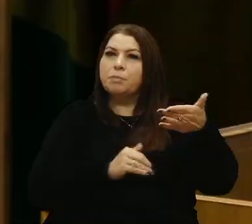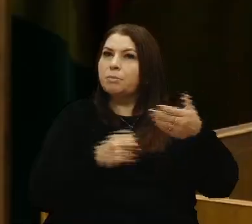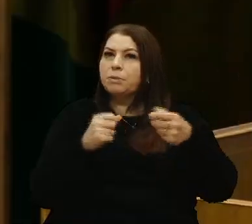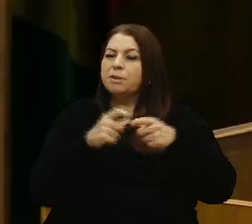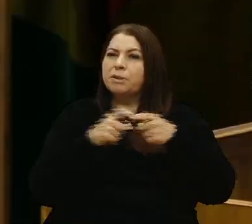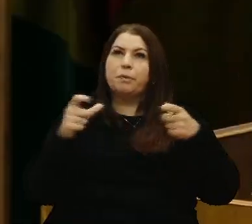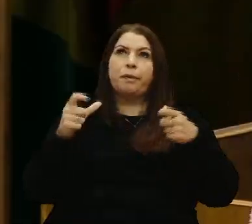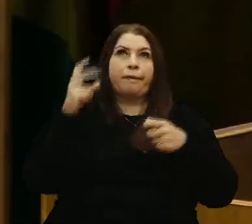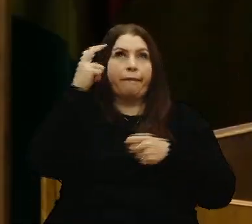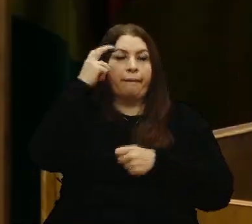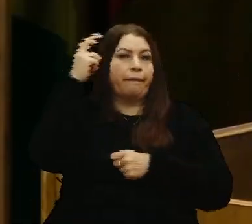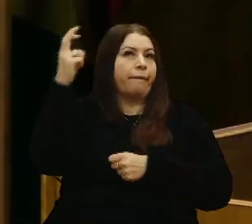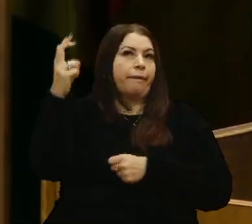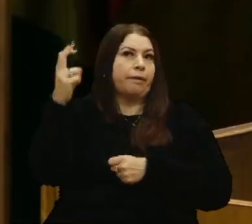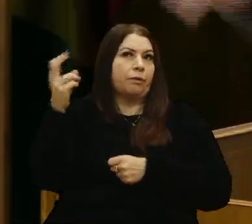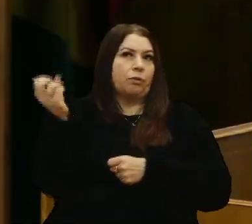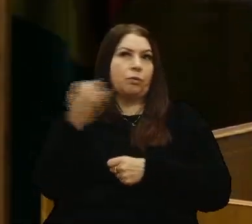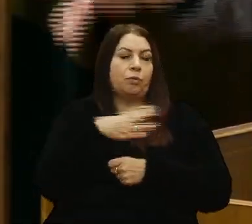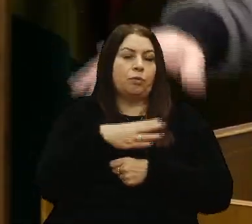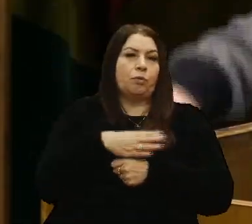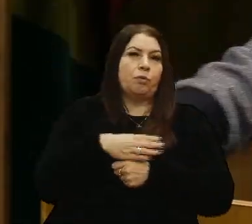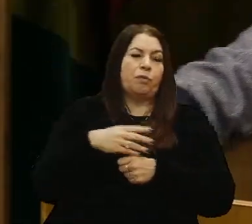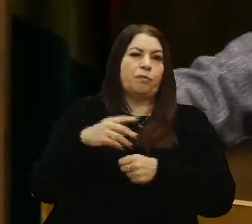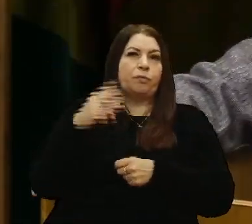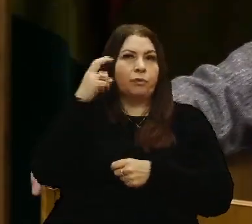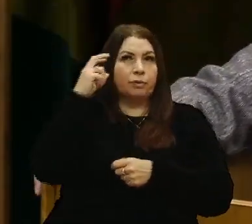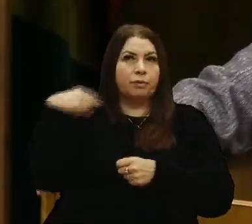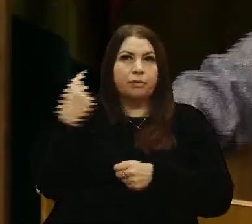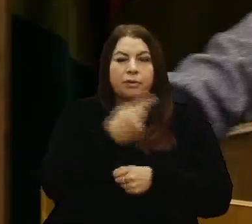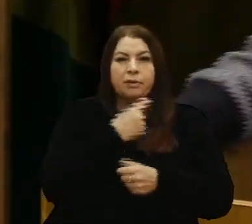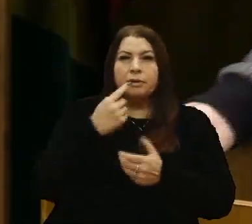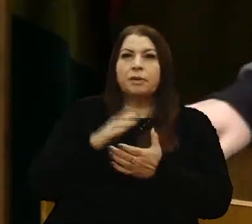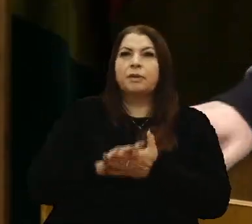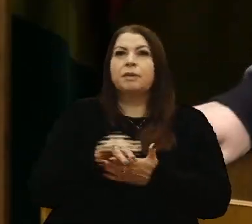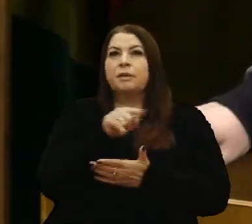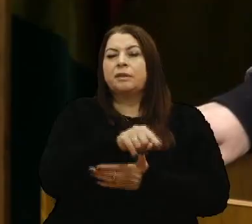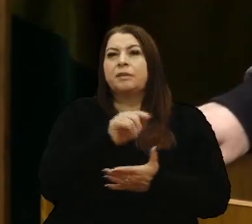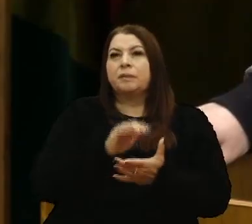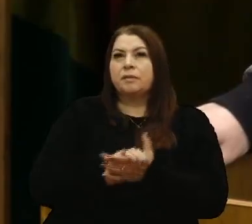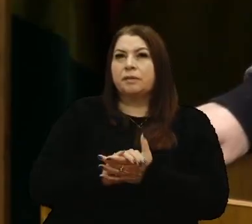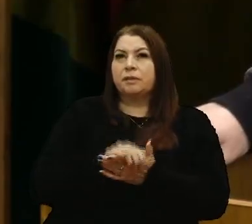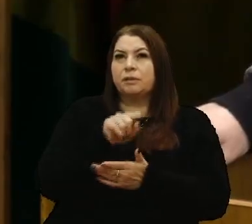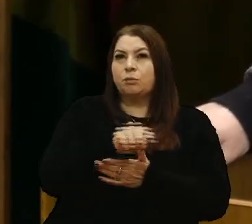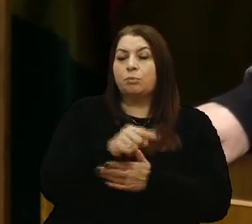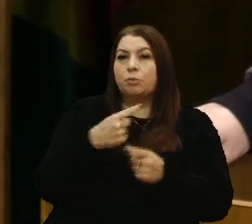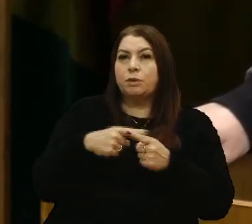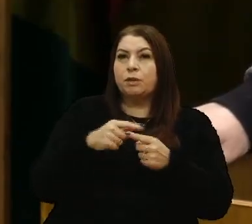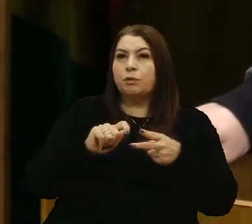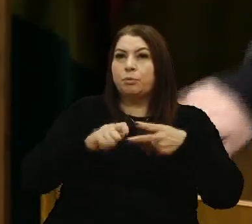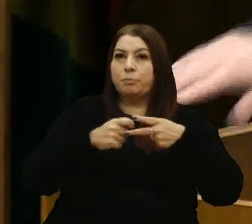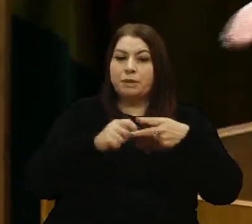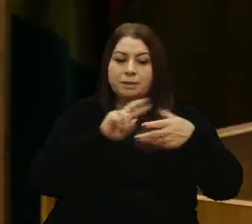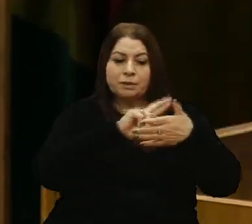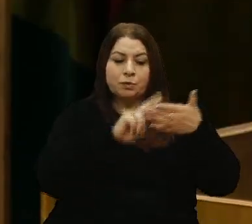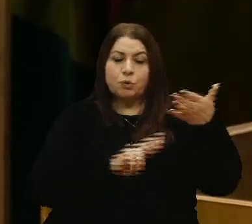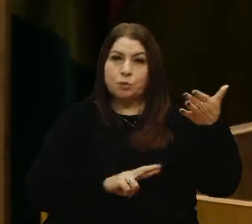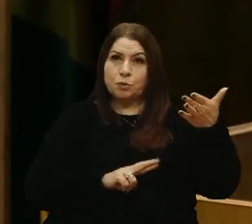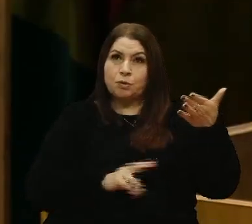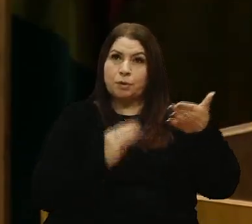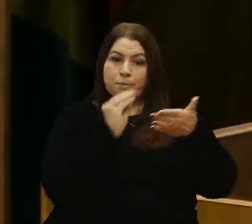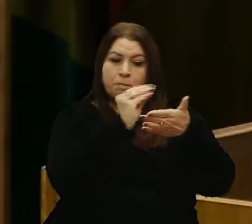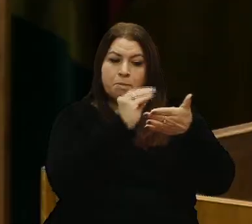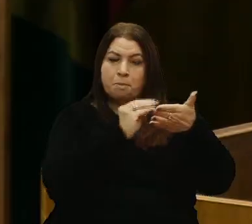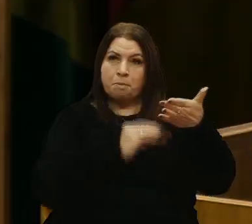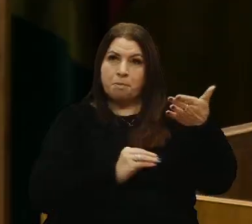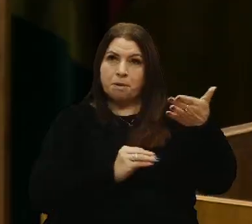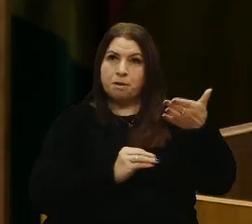grande gênio, o novo Arquimedes, o novo Henrique Meirelles, para saber por que o PIX está no relatório. Está no relatório